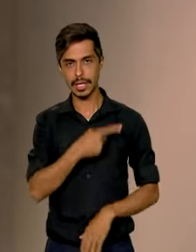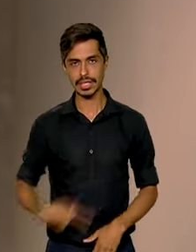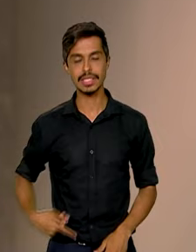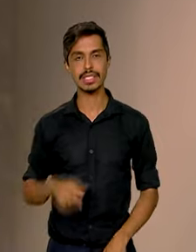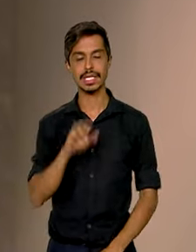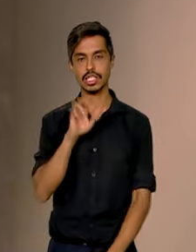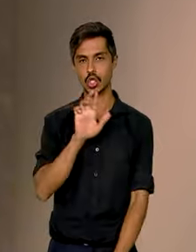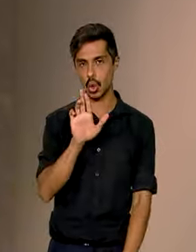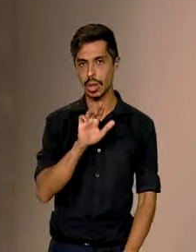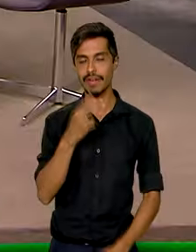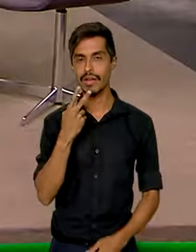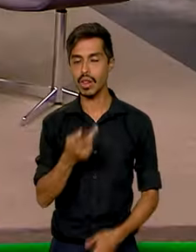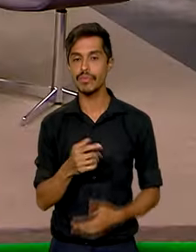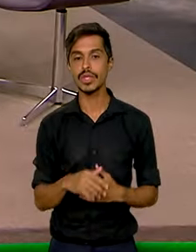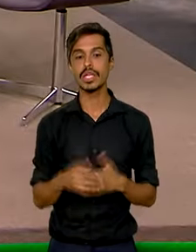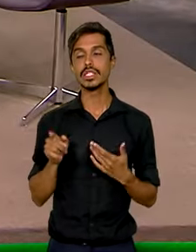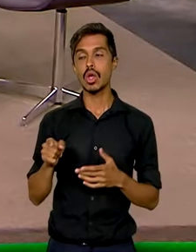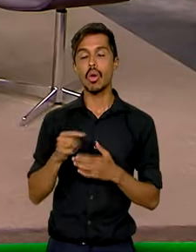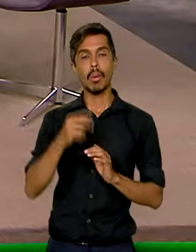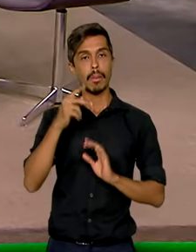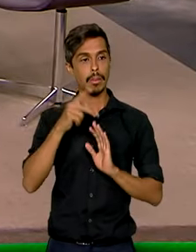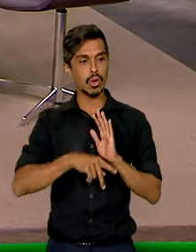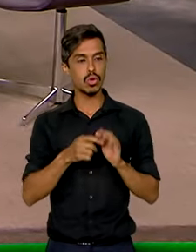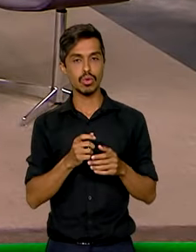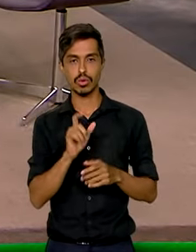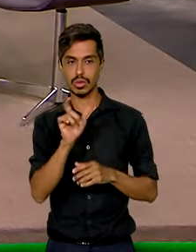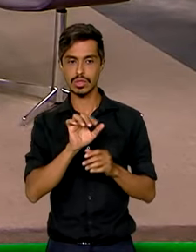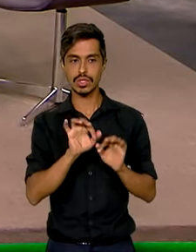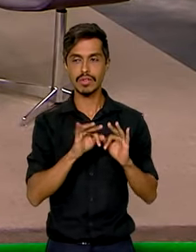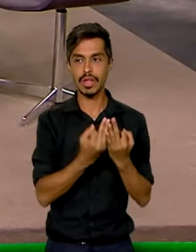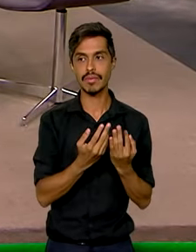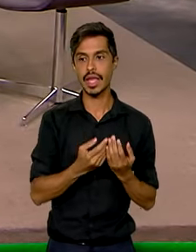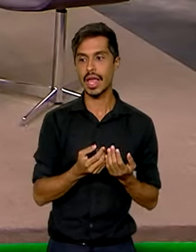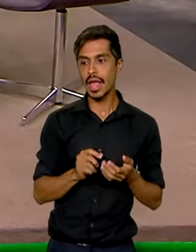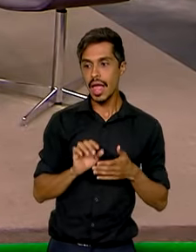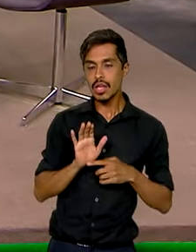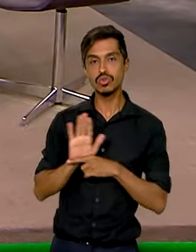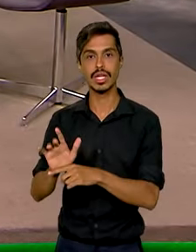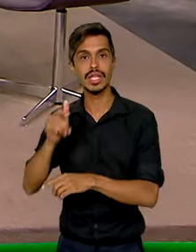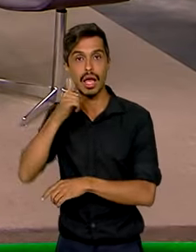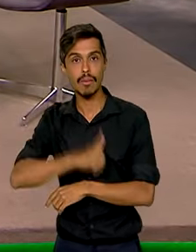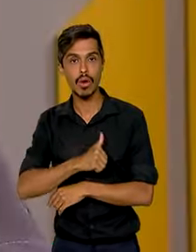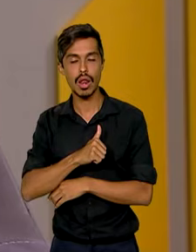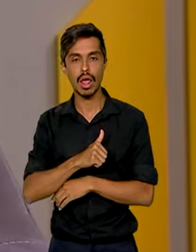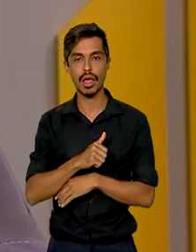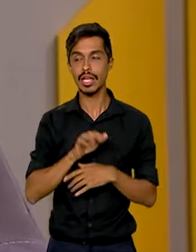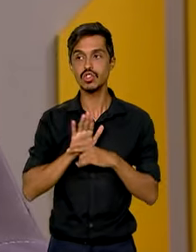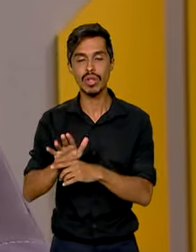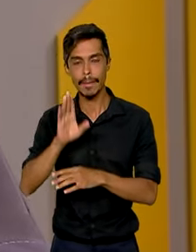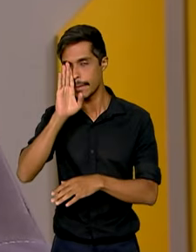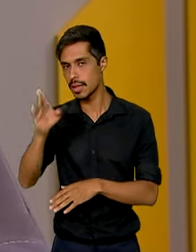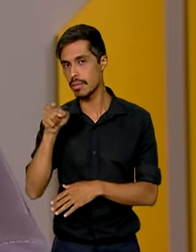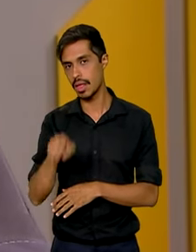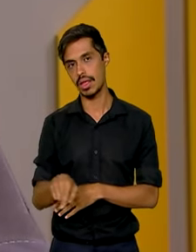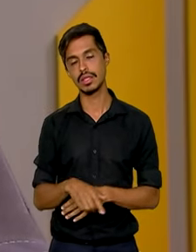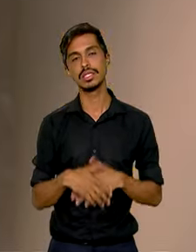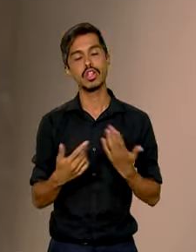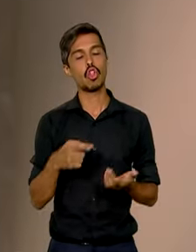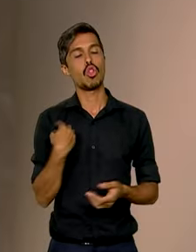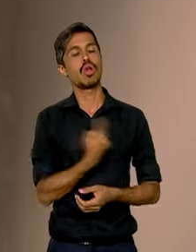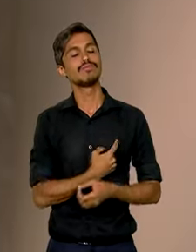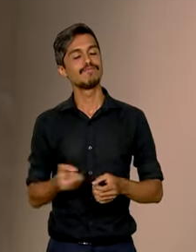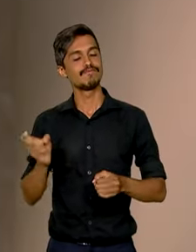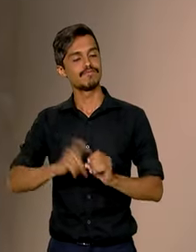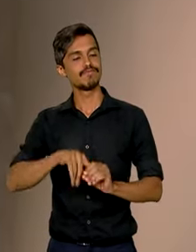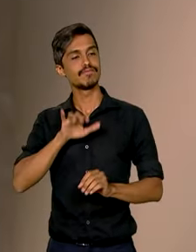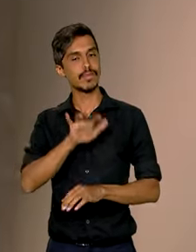que o programa ele fosse preferencialmente em nome das mulheres, sabe? E a gente voltou isso novamente. Então, nós